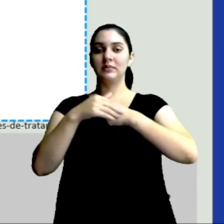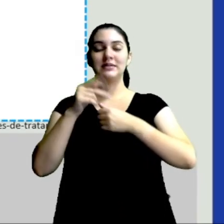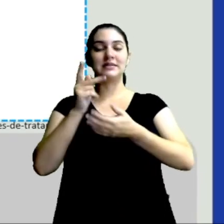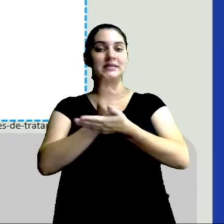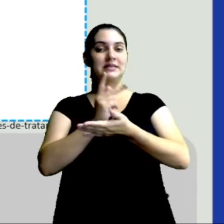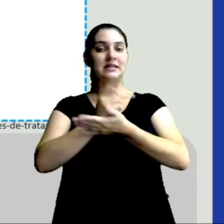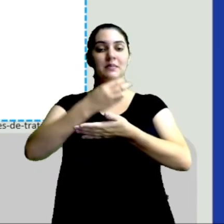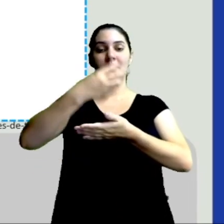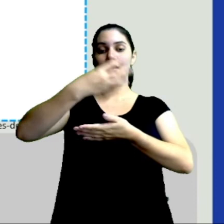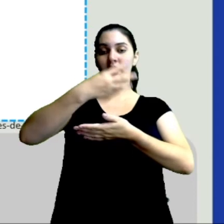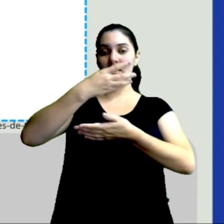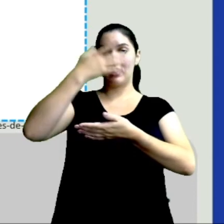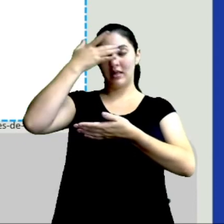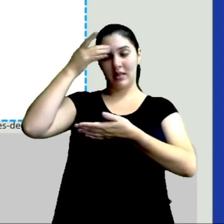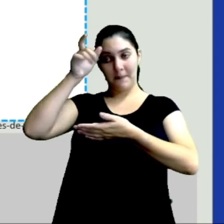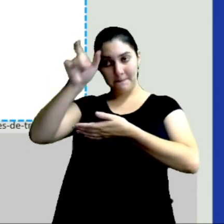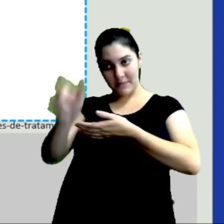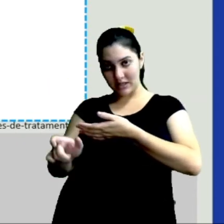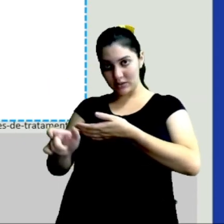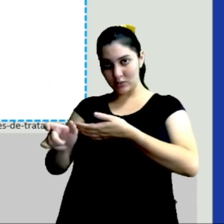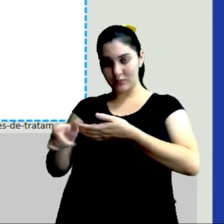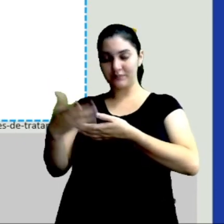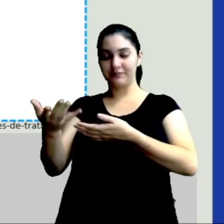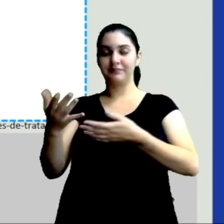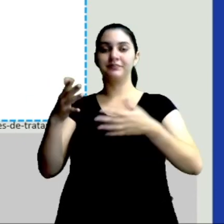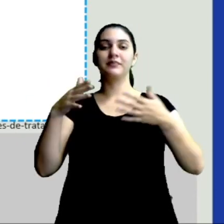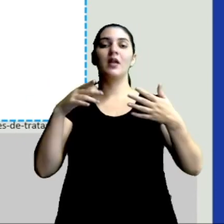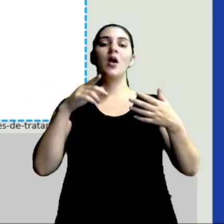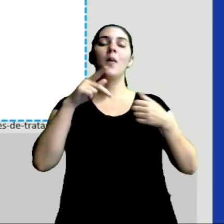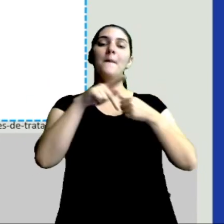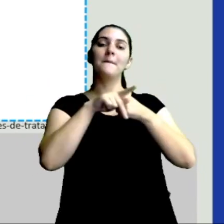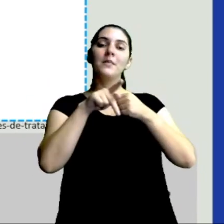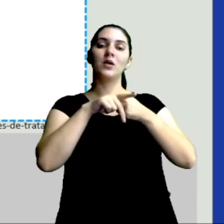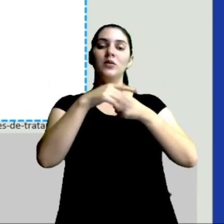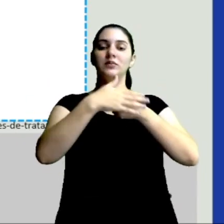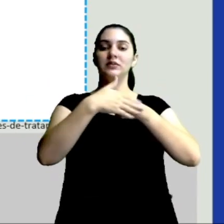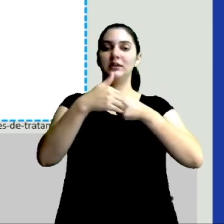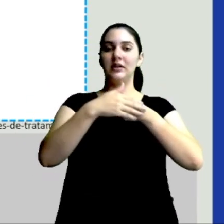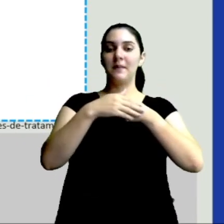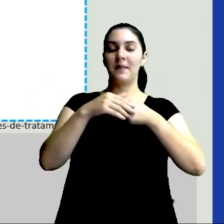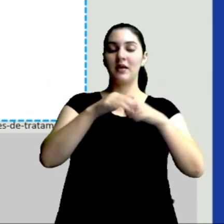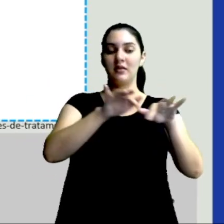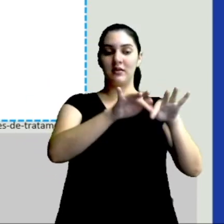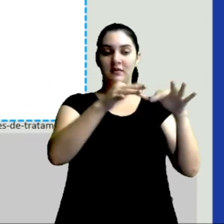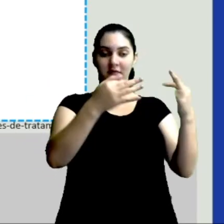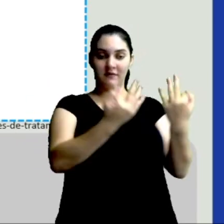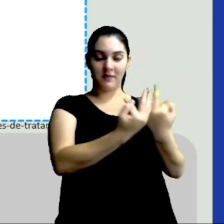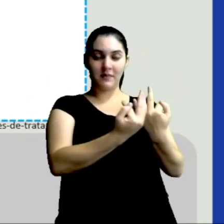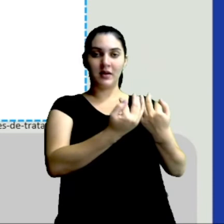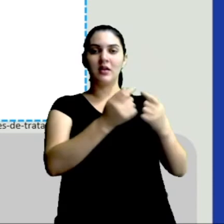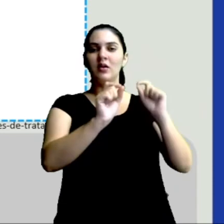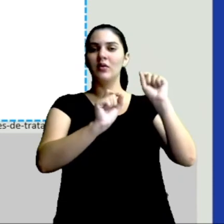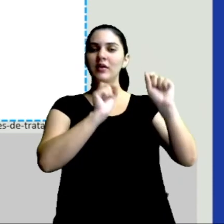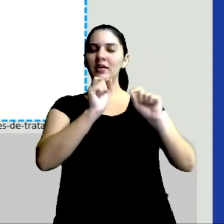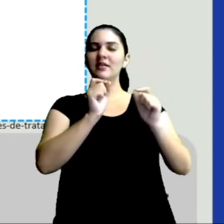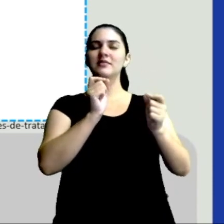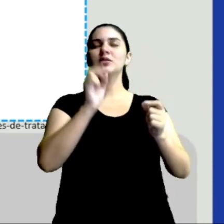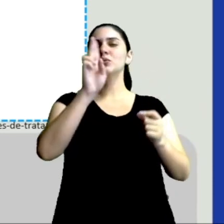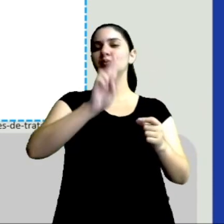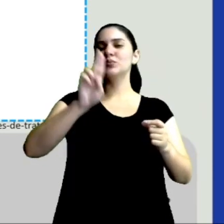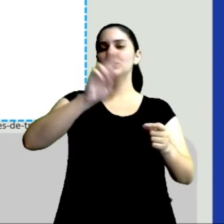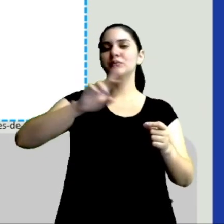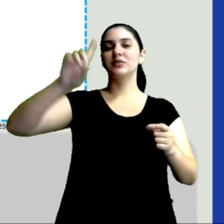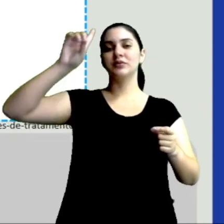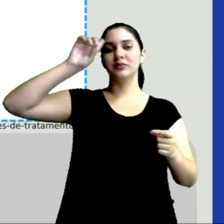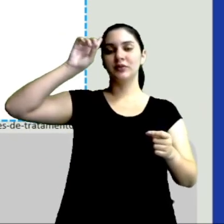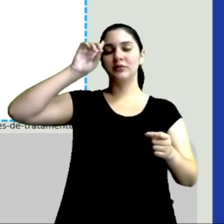pessoa. Então, ó, temos aí os pronomes de tratamento familiar e também o cerimonioso. Familiar é o que a gente usa assim no dia a